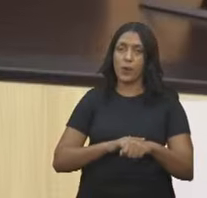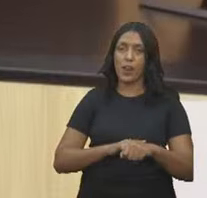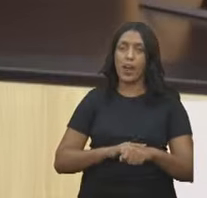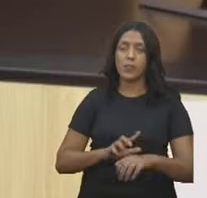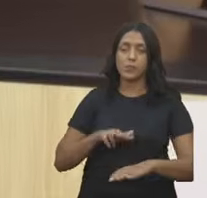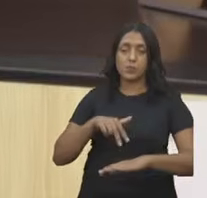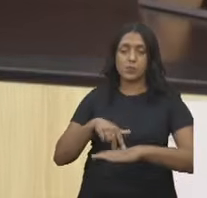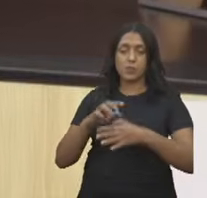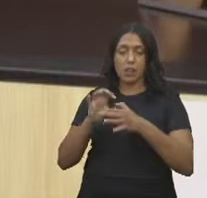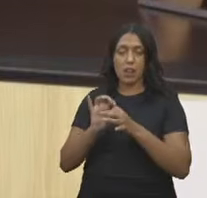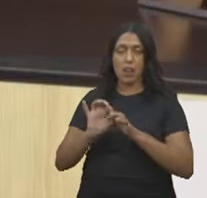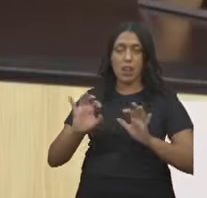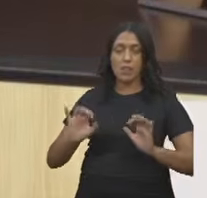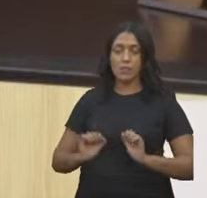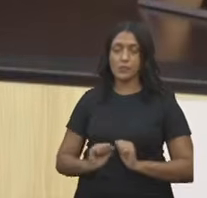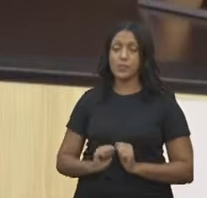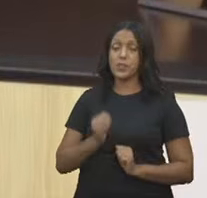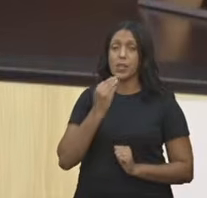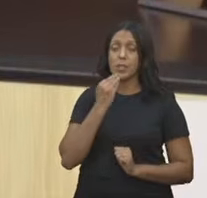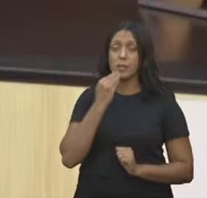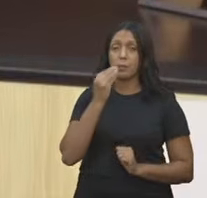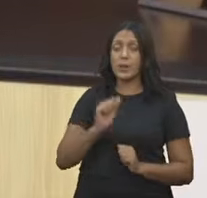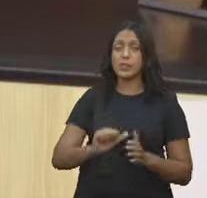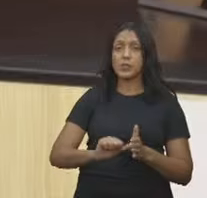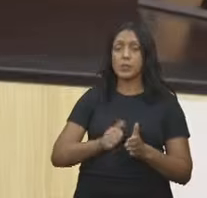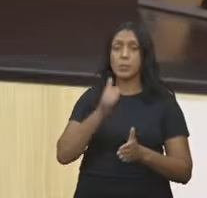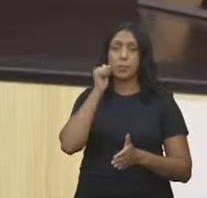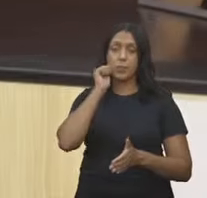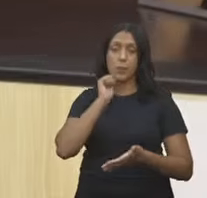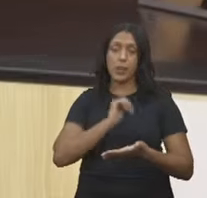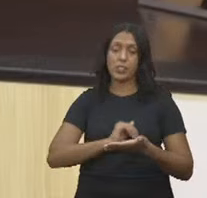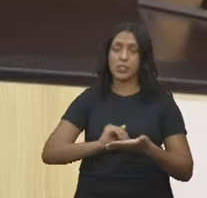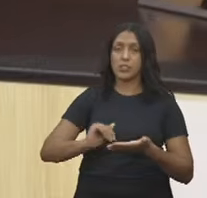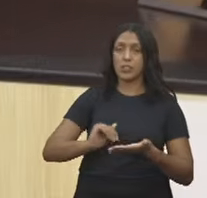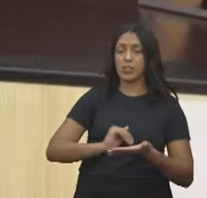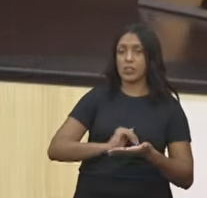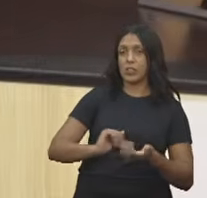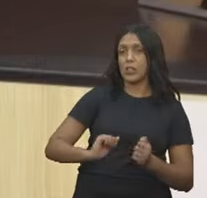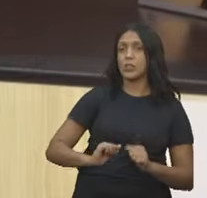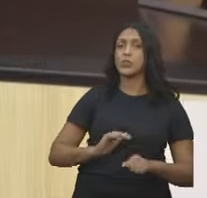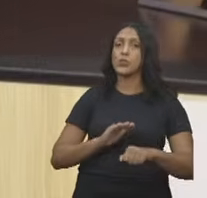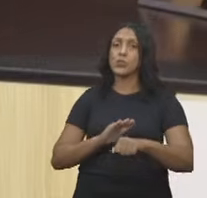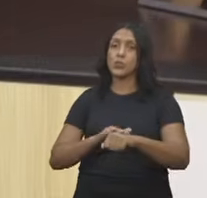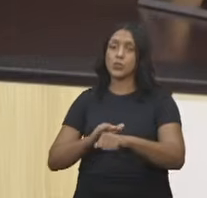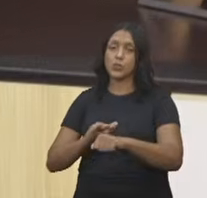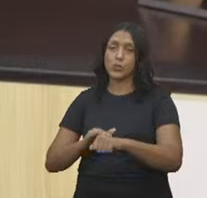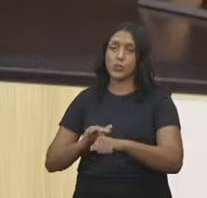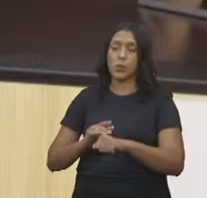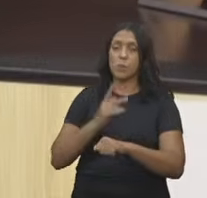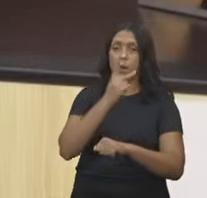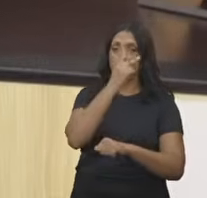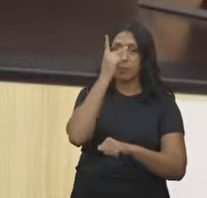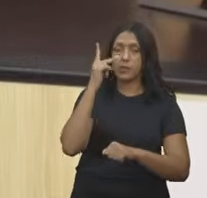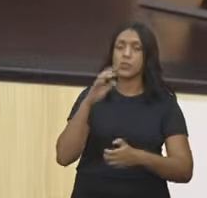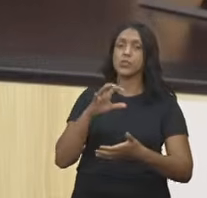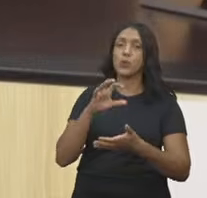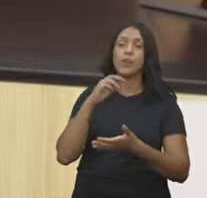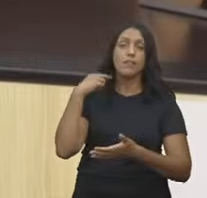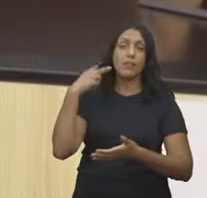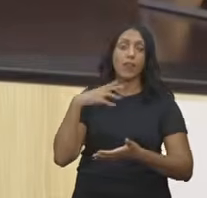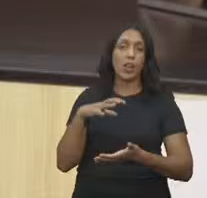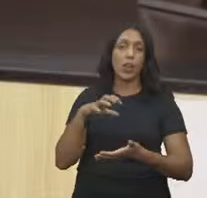Solicito, então, a primeira secretária que faça chamar os inscritos para fazer uso da palavra nos